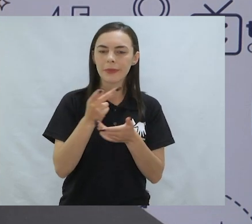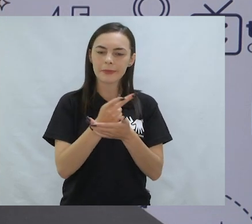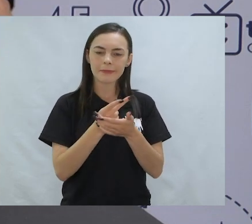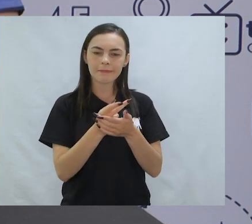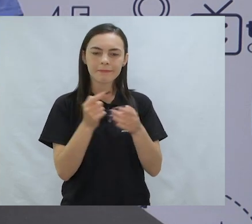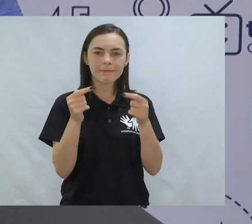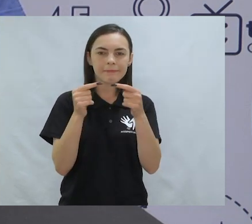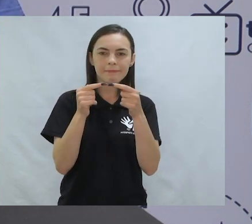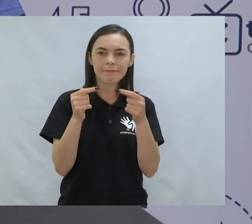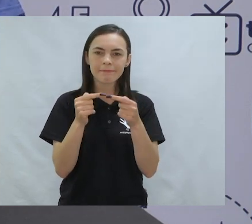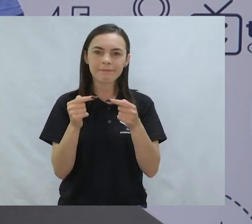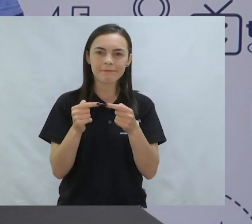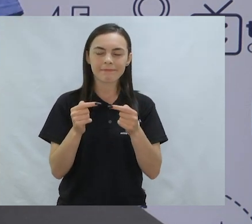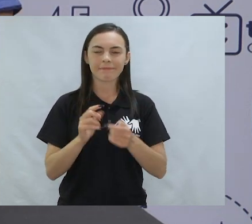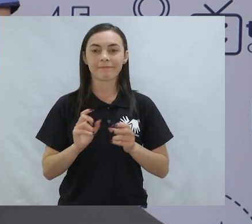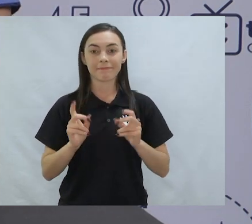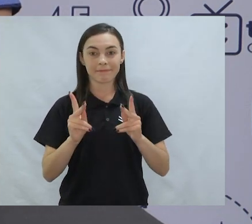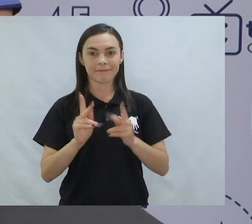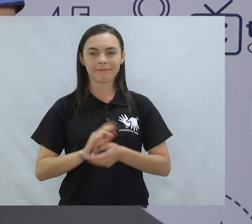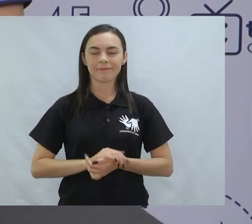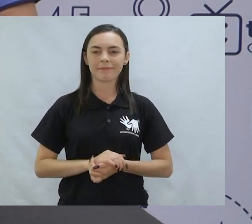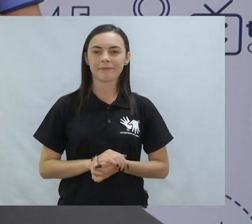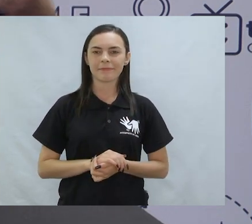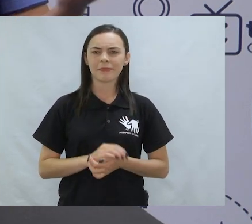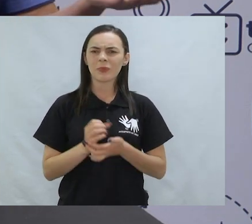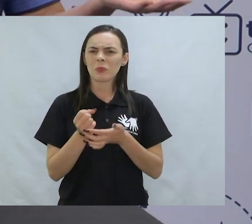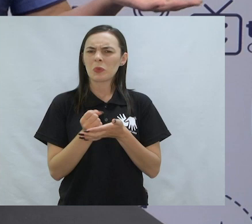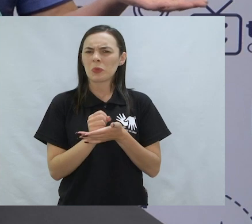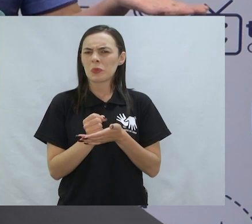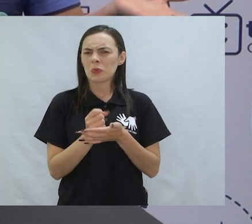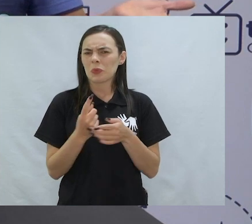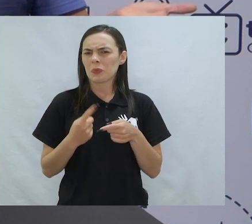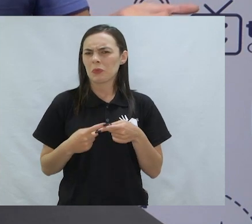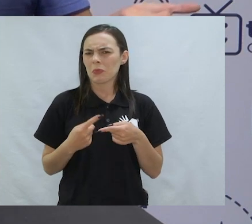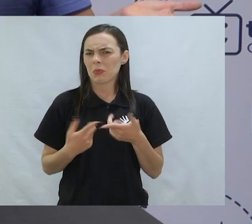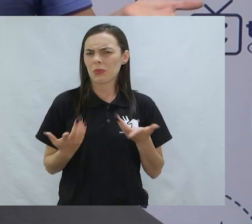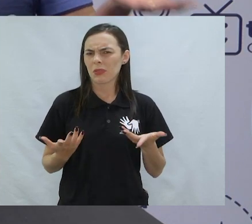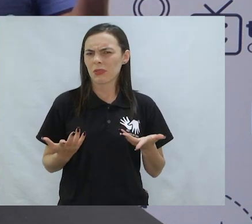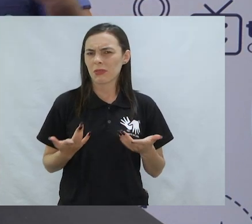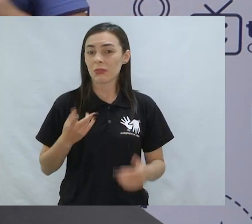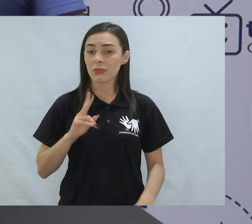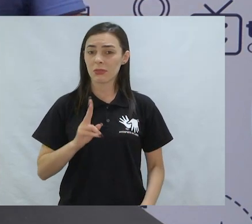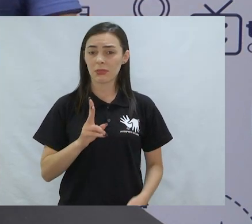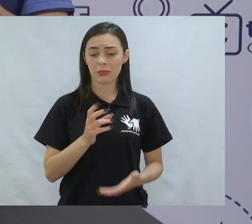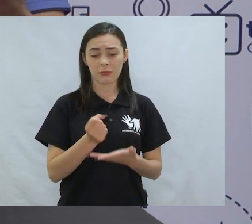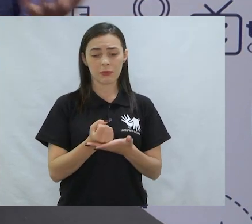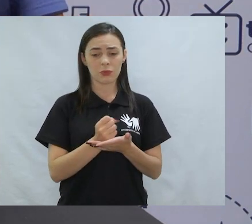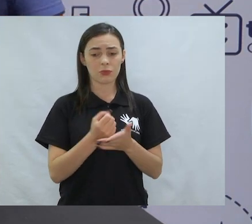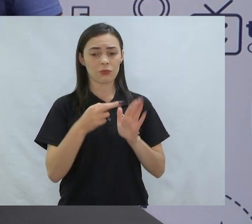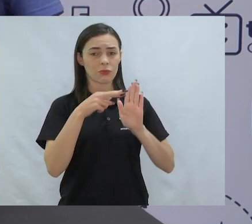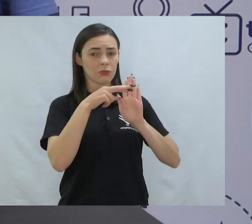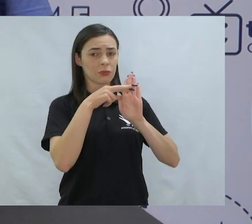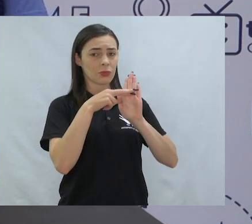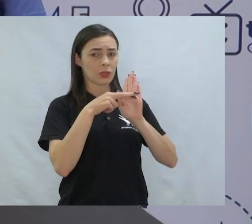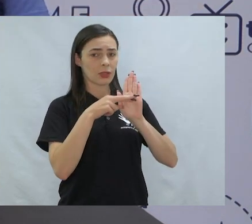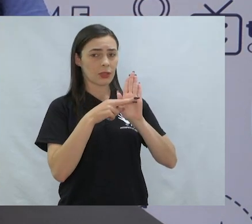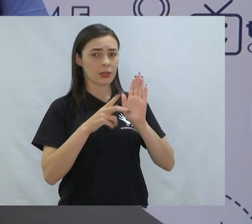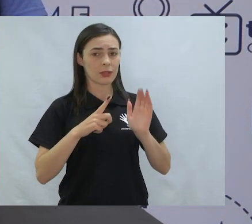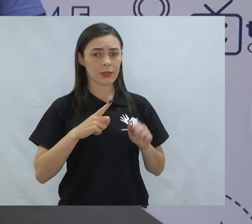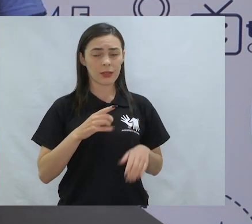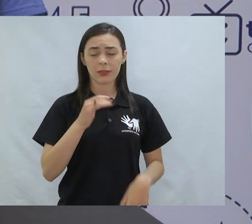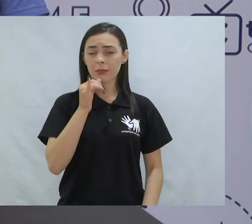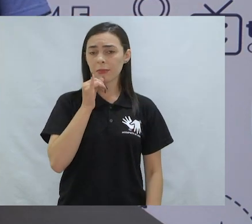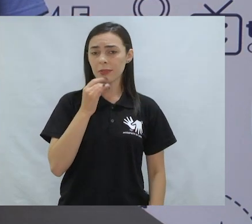procurar o seu par, ok? E para que tem um jogo? Todo jogo tem regras. Então,